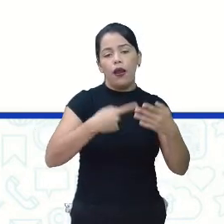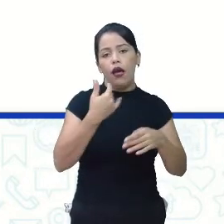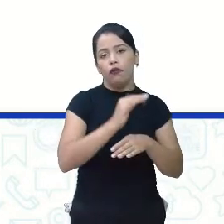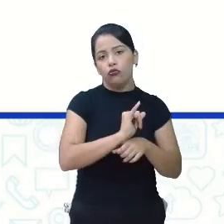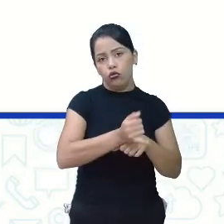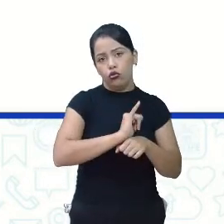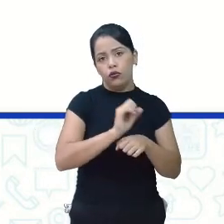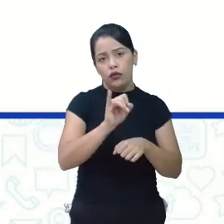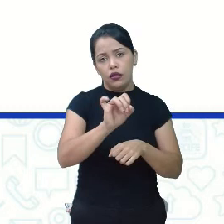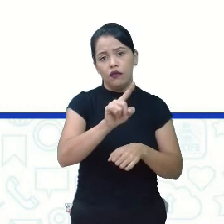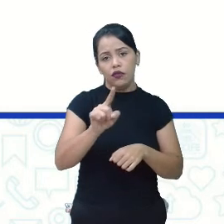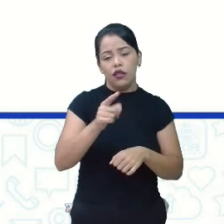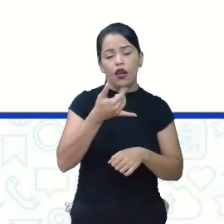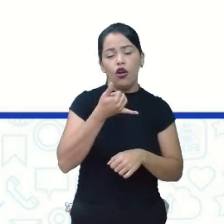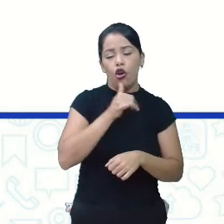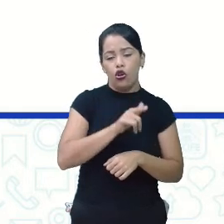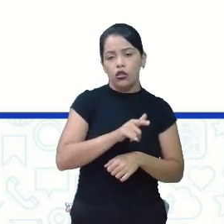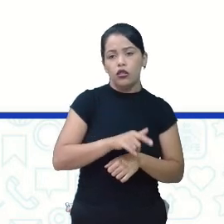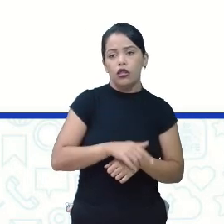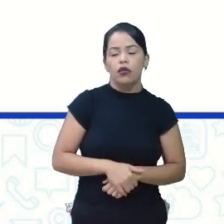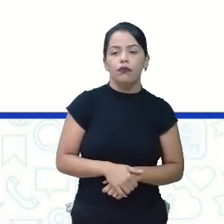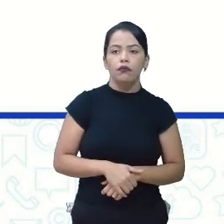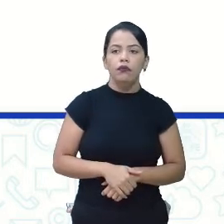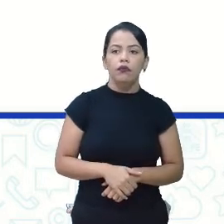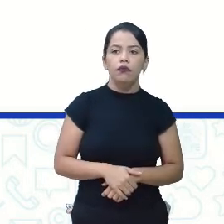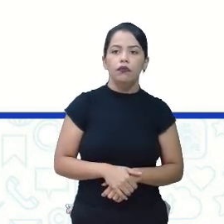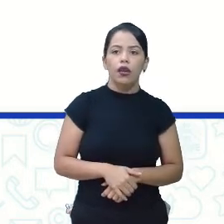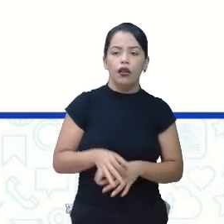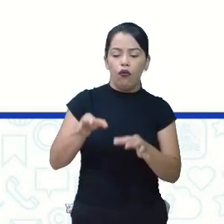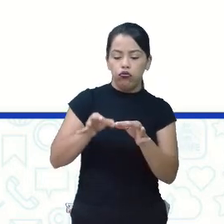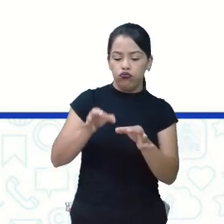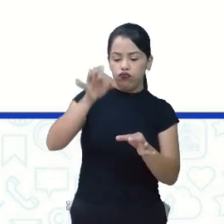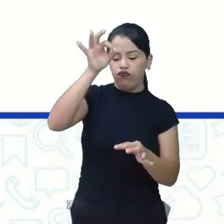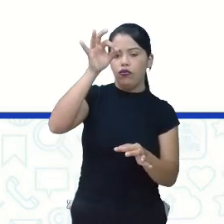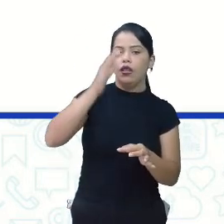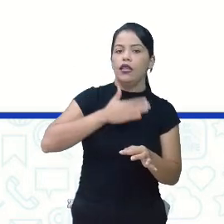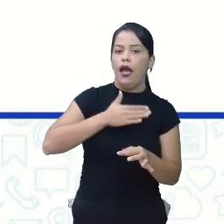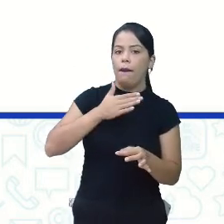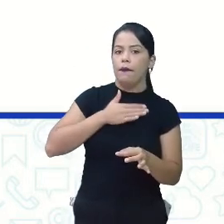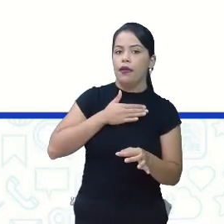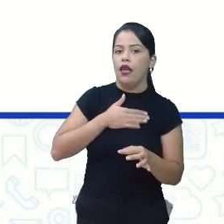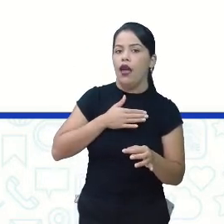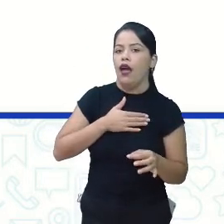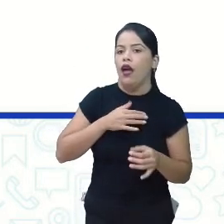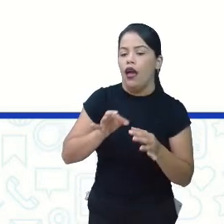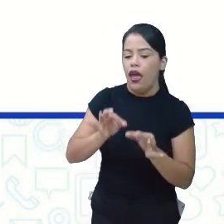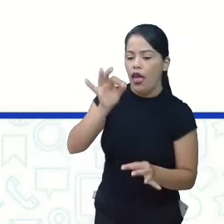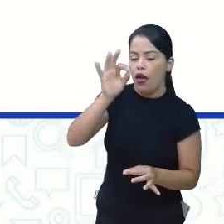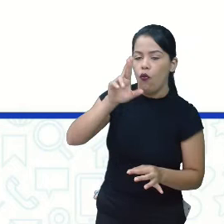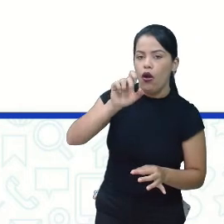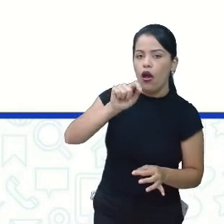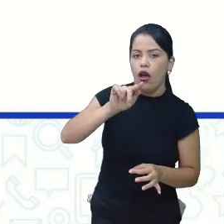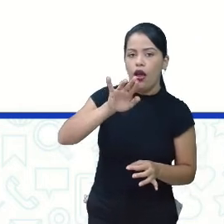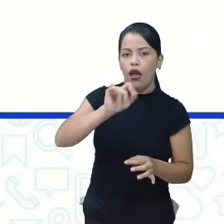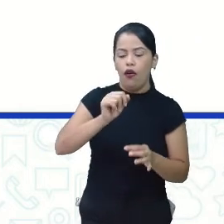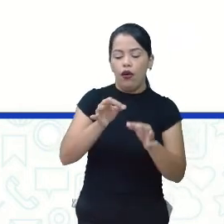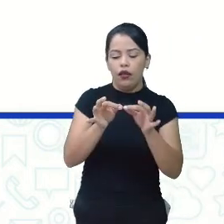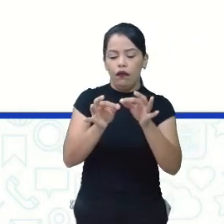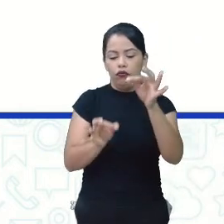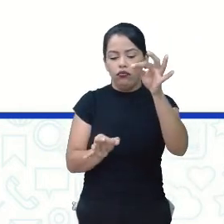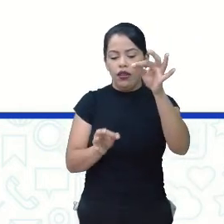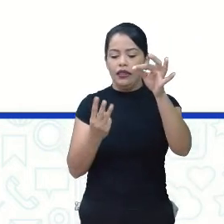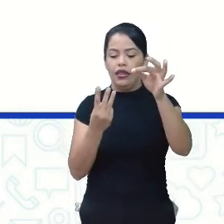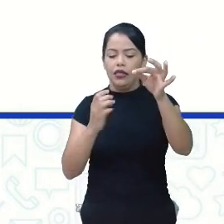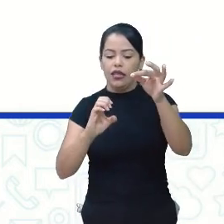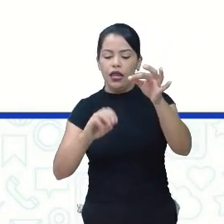YouTube, ó. Esse comprimento aqui, essa altura, na verdade, na minha régua fictícia aqui, mediu 3 centímetros, mas